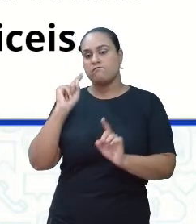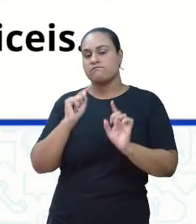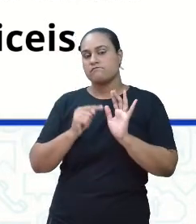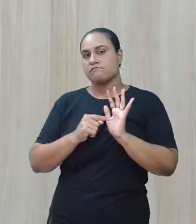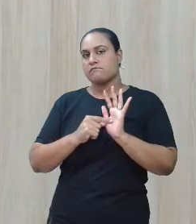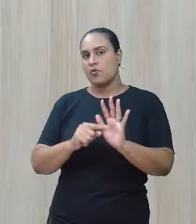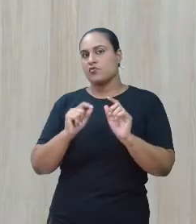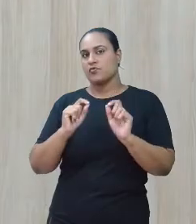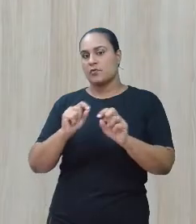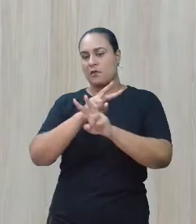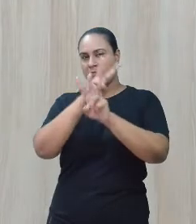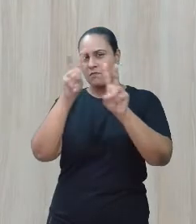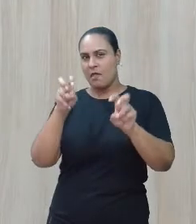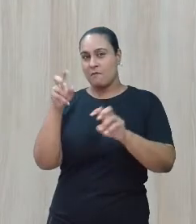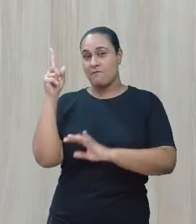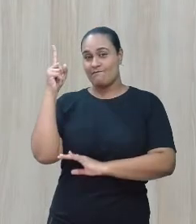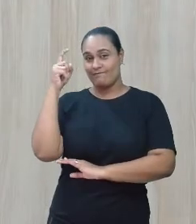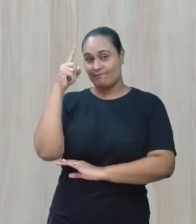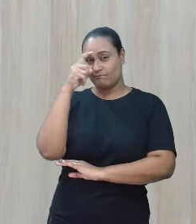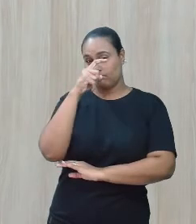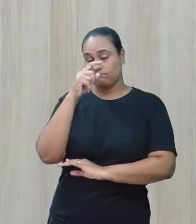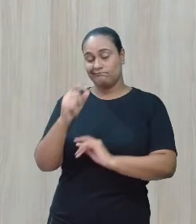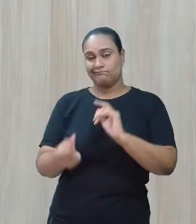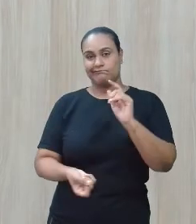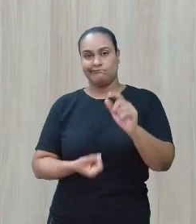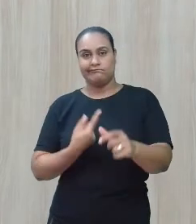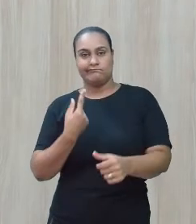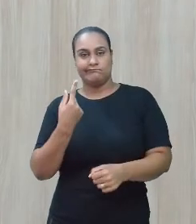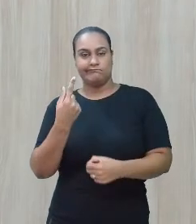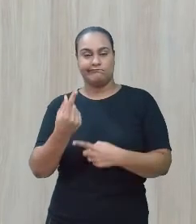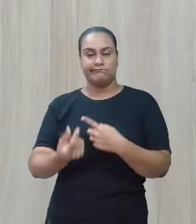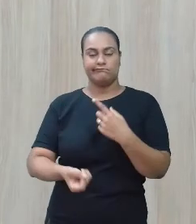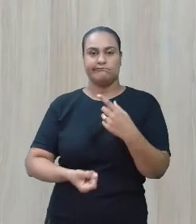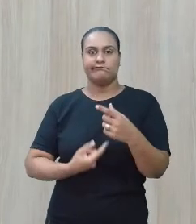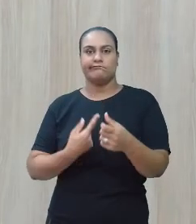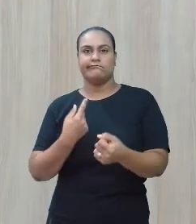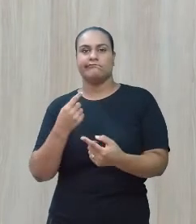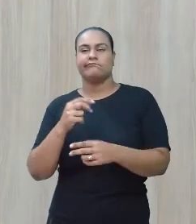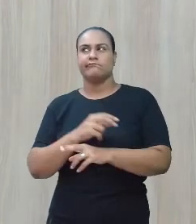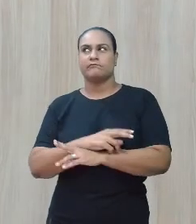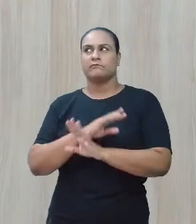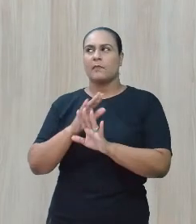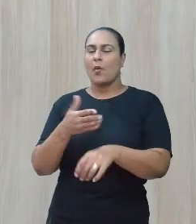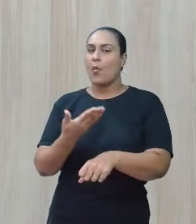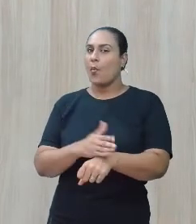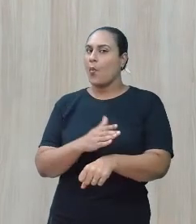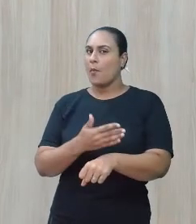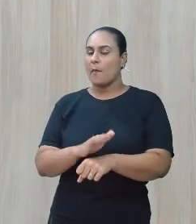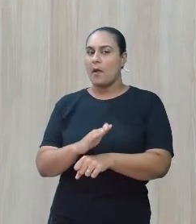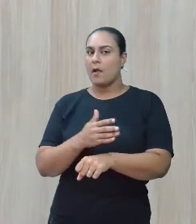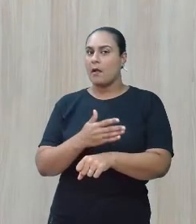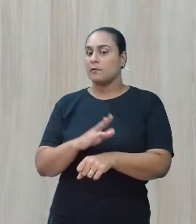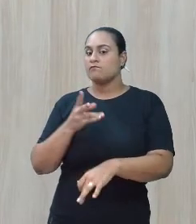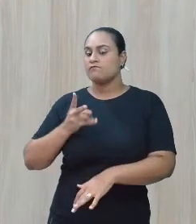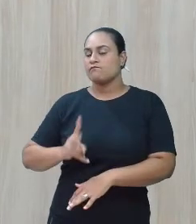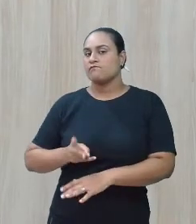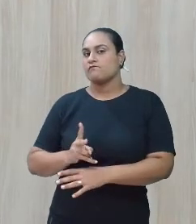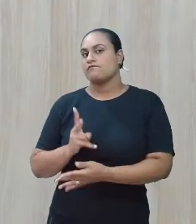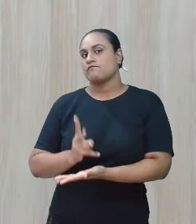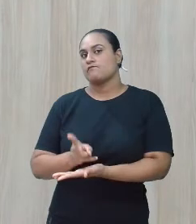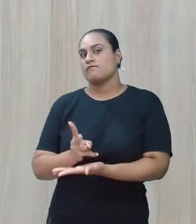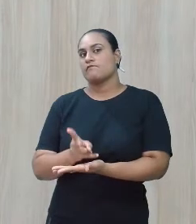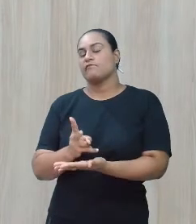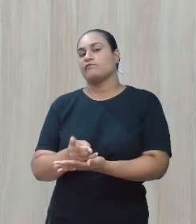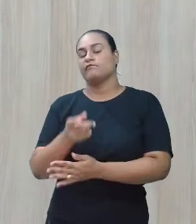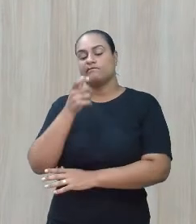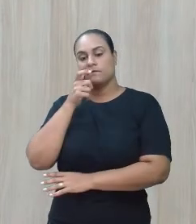temas difíceis. Né? Então, às vezes, olha, isso é uma prática, não é constante e que é